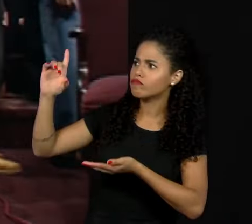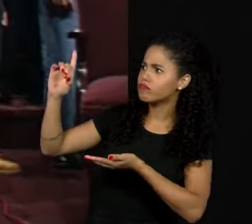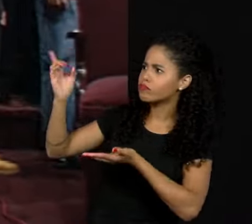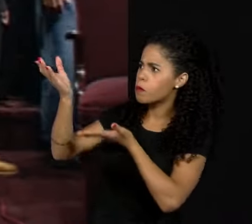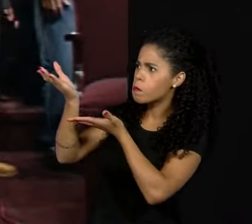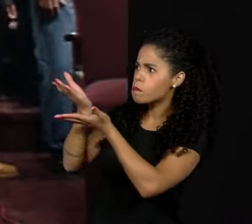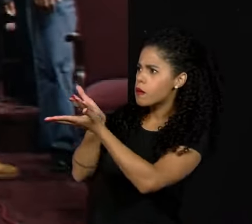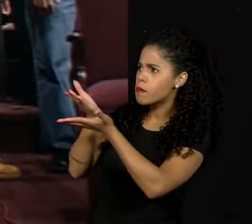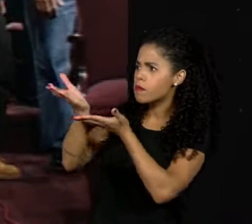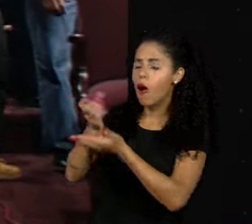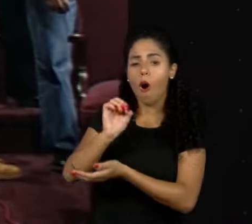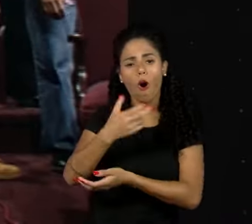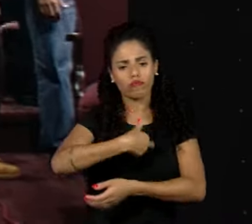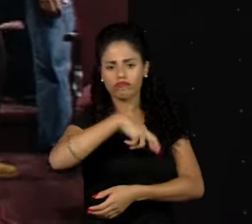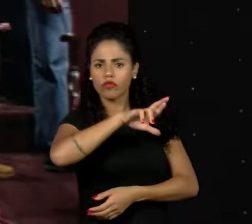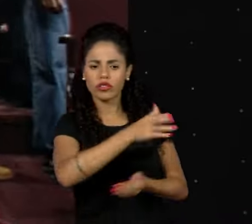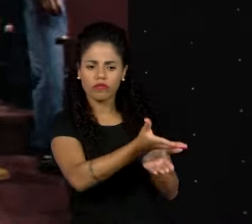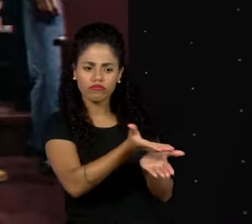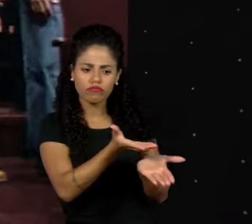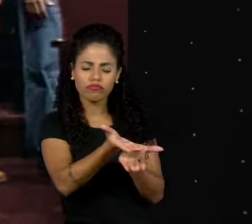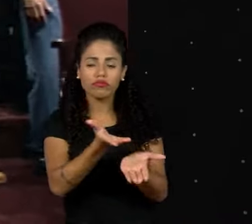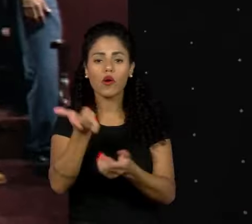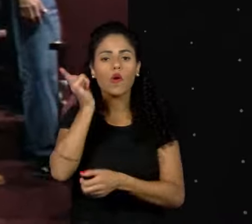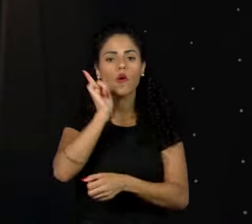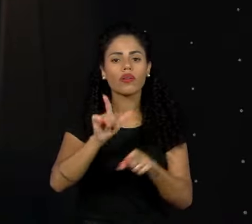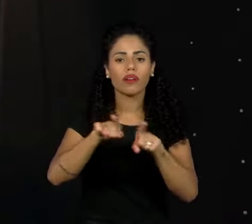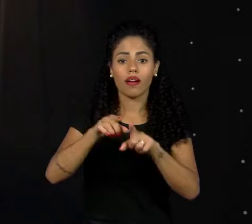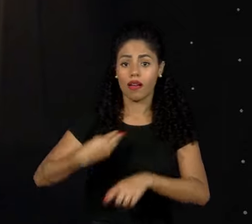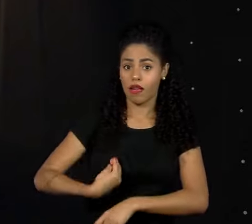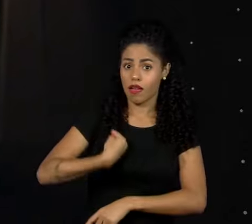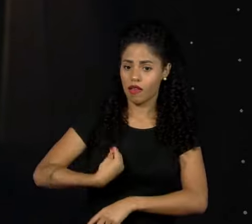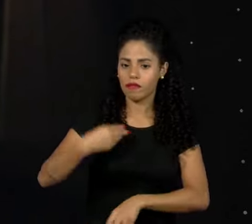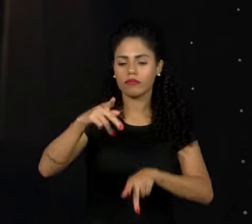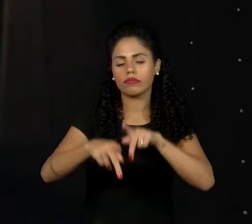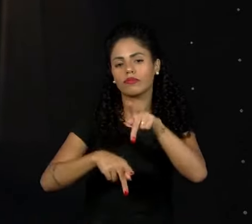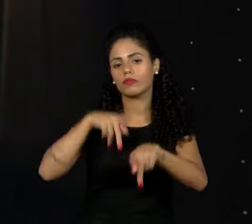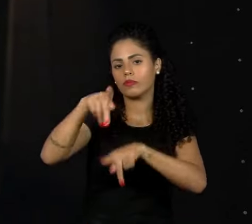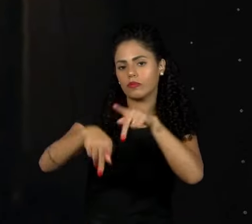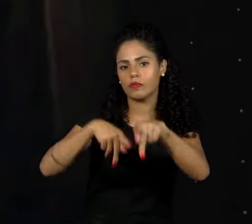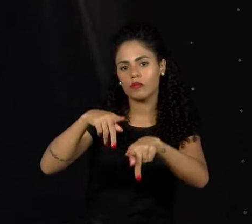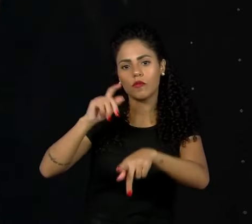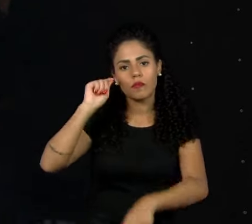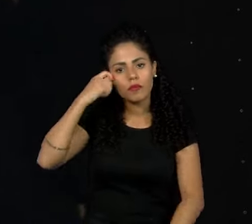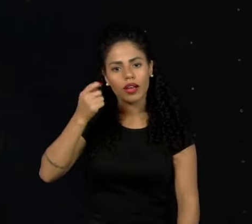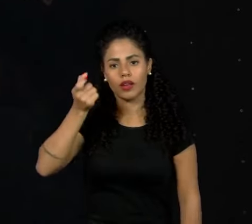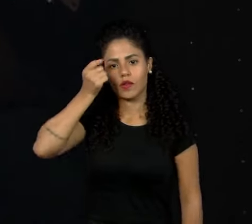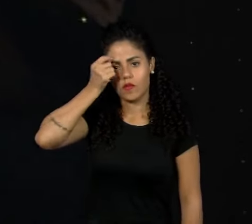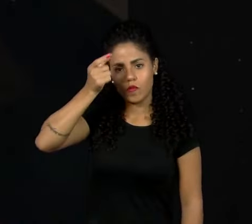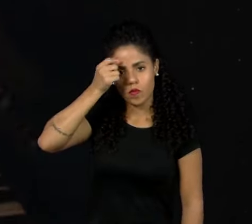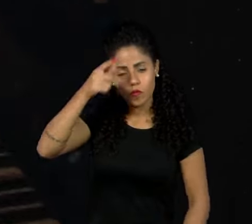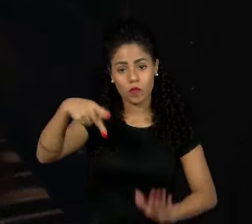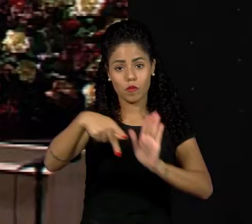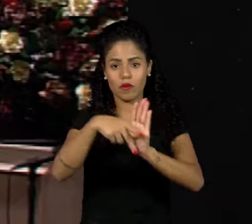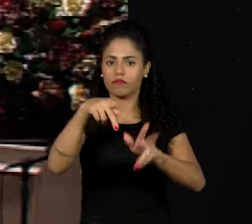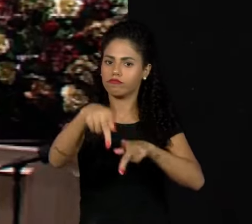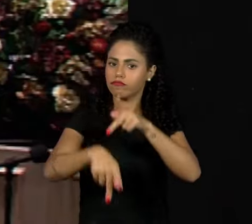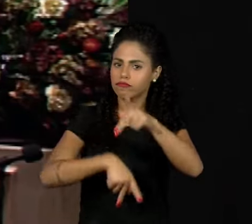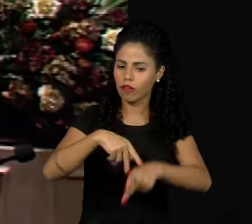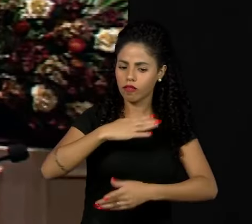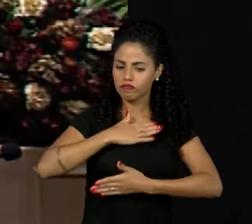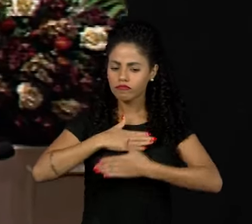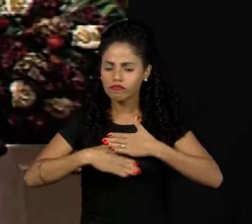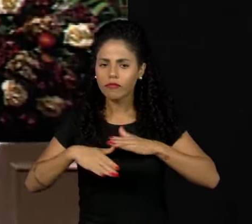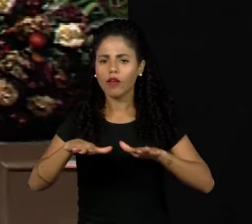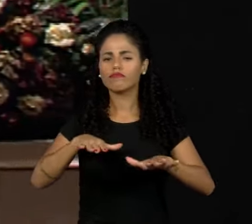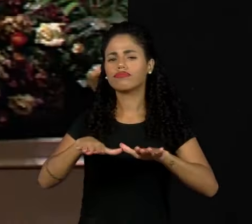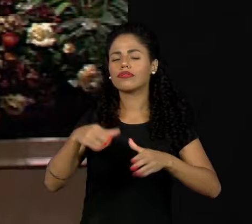ele está relacionado com a vivência do povo preto, a cultura do povo preto, a corporidade,